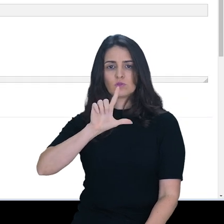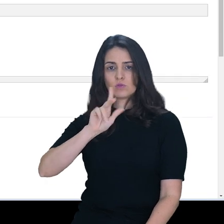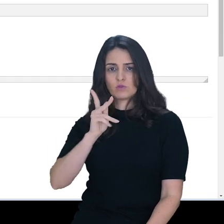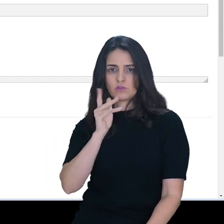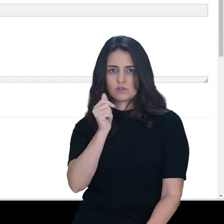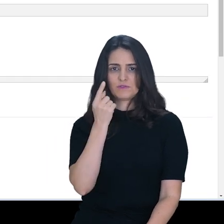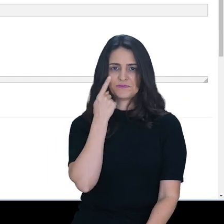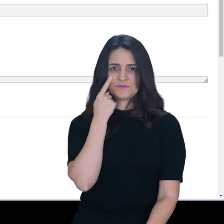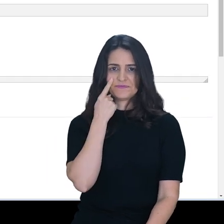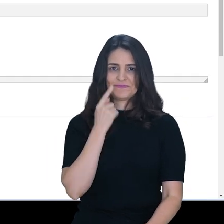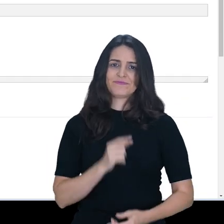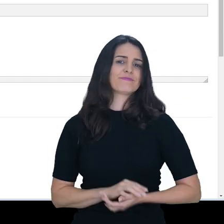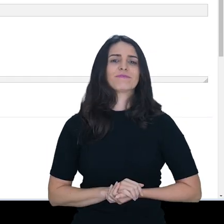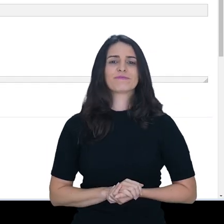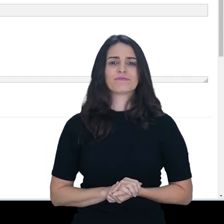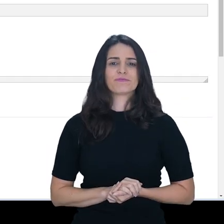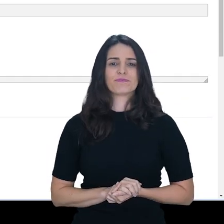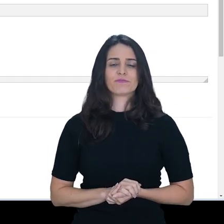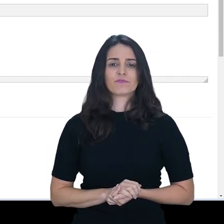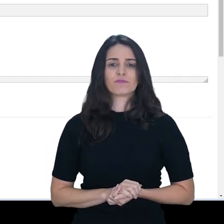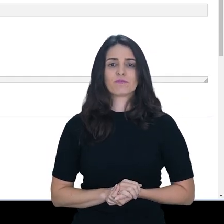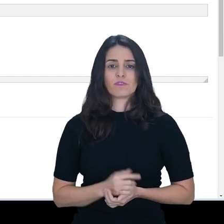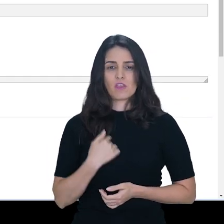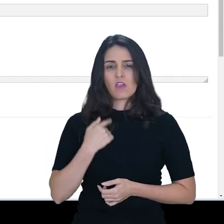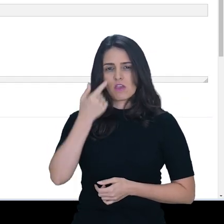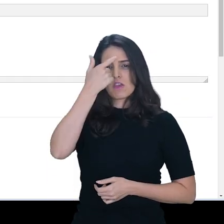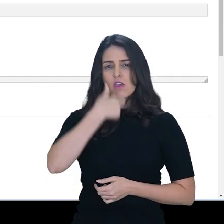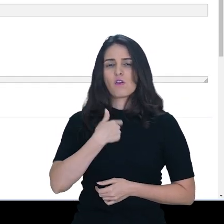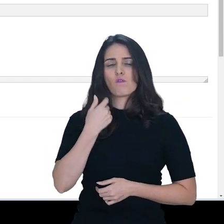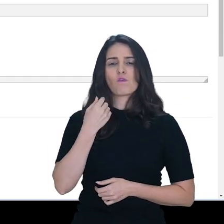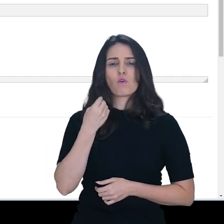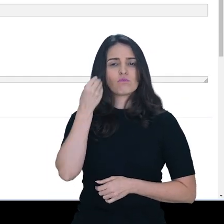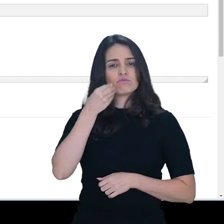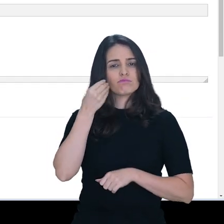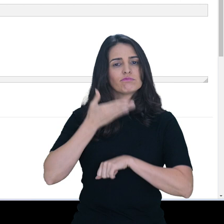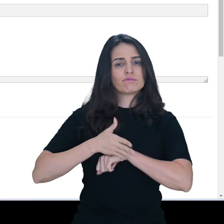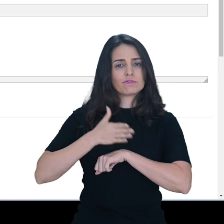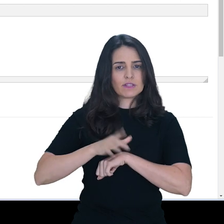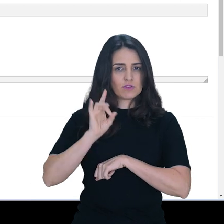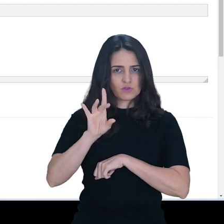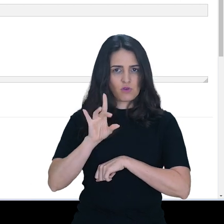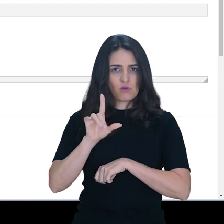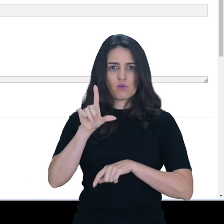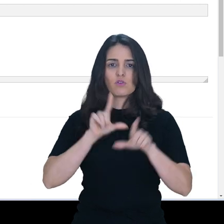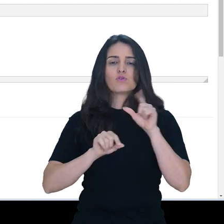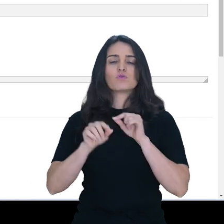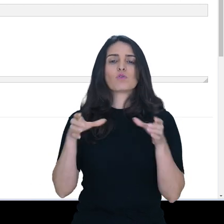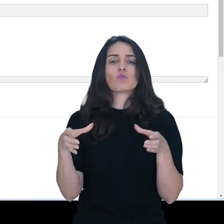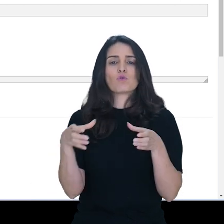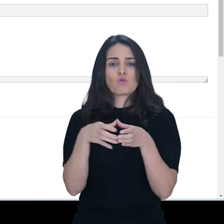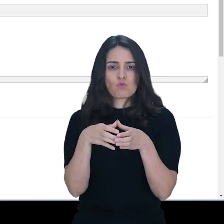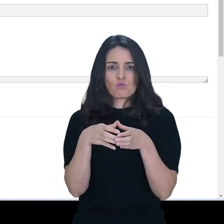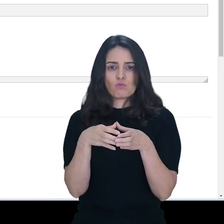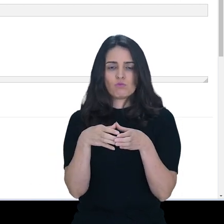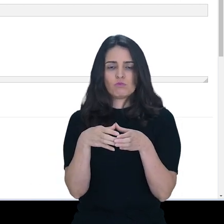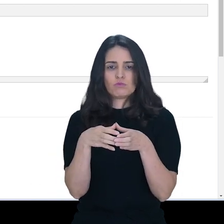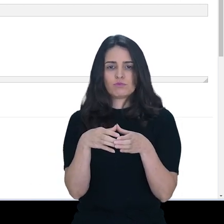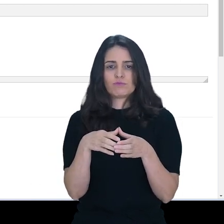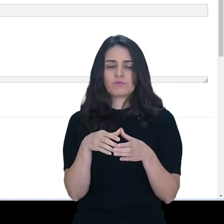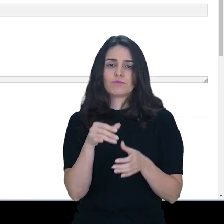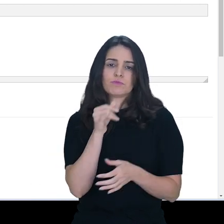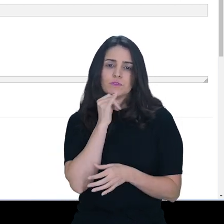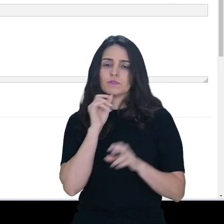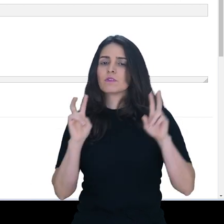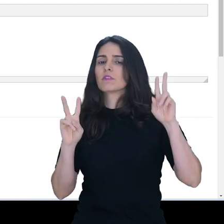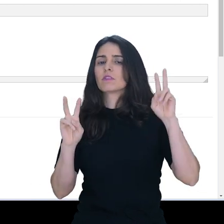escolha. E aí vamos dar um nome. Eu vou simular aqui uma escolha de grupo. Escolha